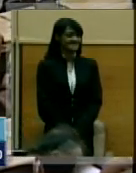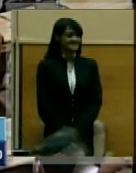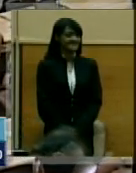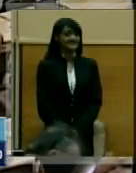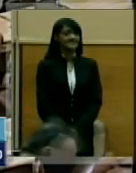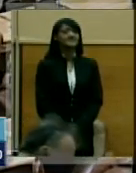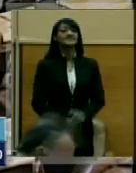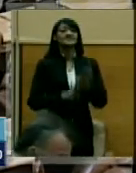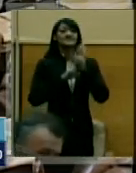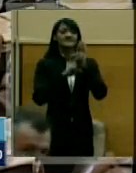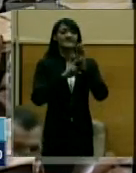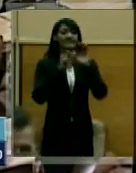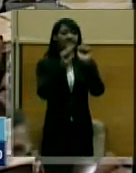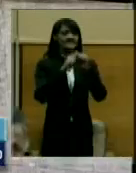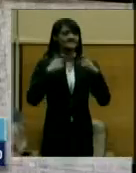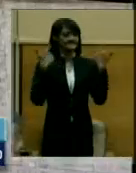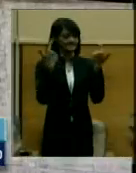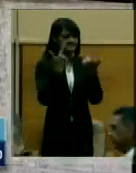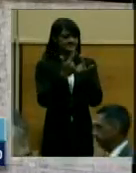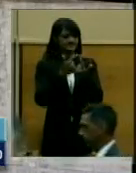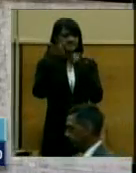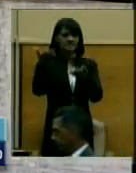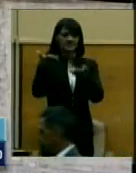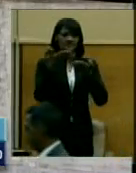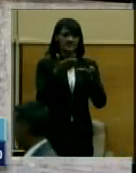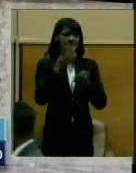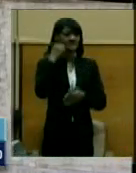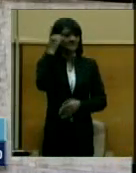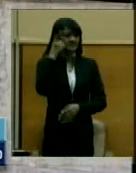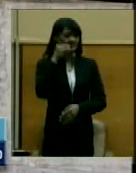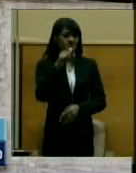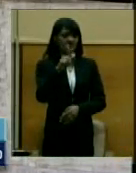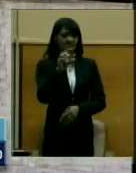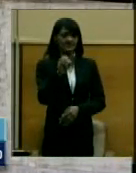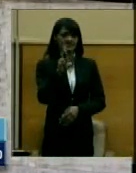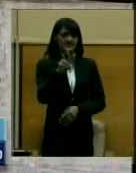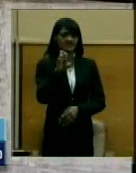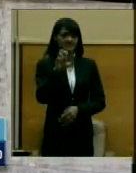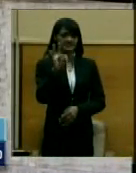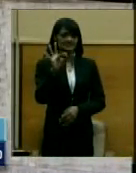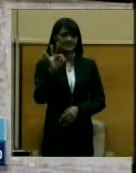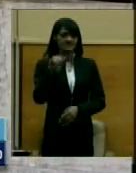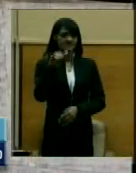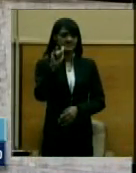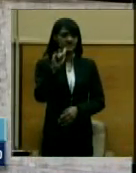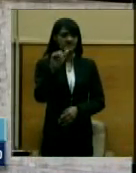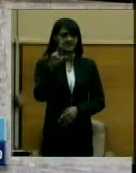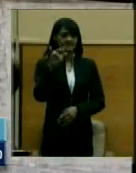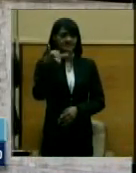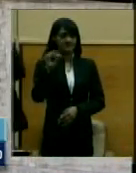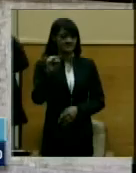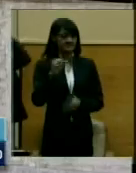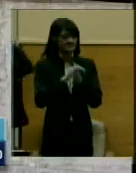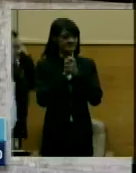Em nome da Assembleia Legislativa, convidamos a deputada Gorete Reis para saudar os homenageados.